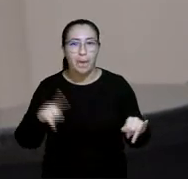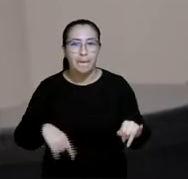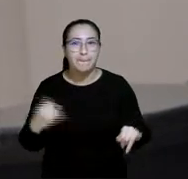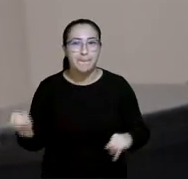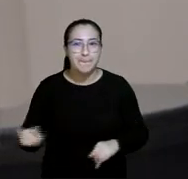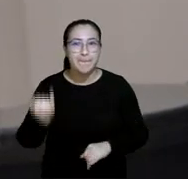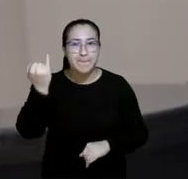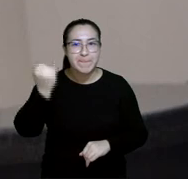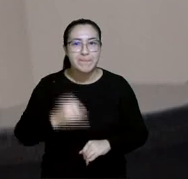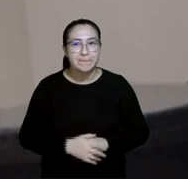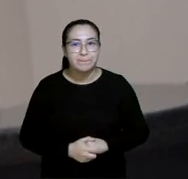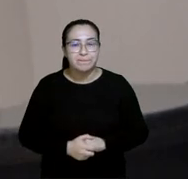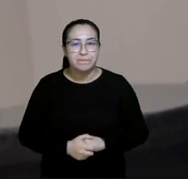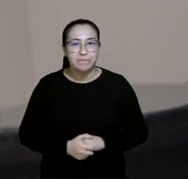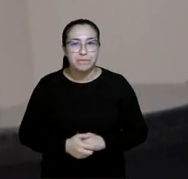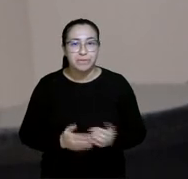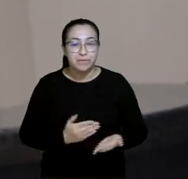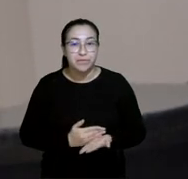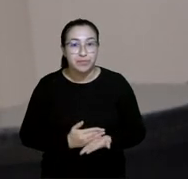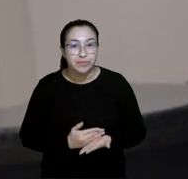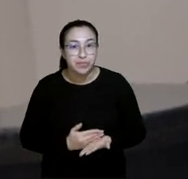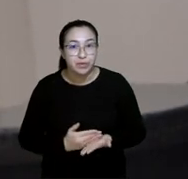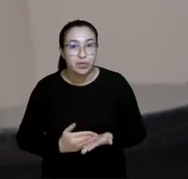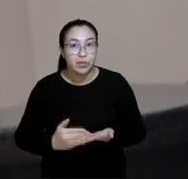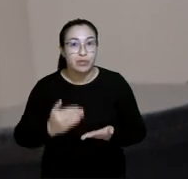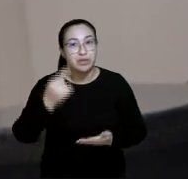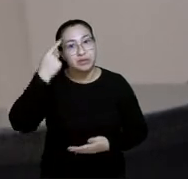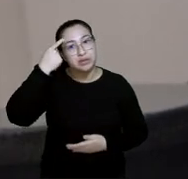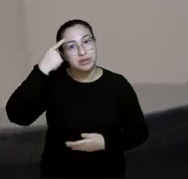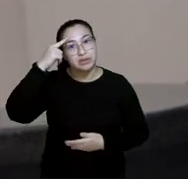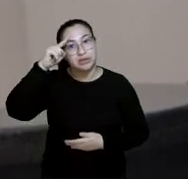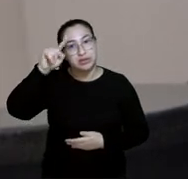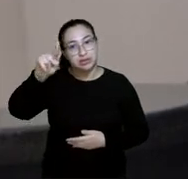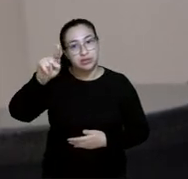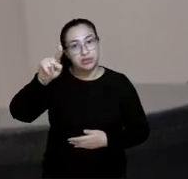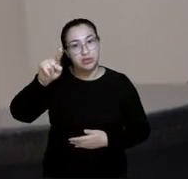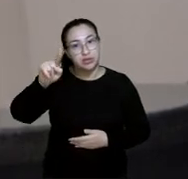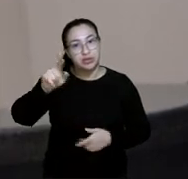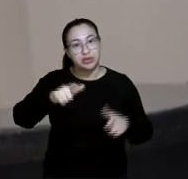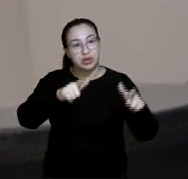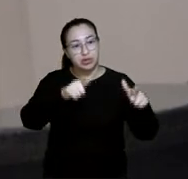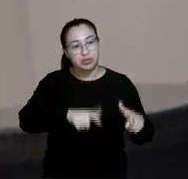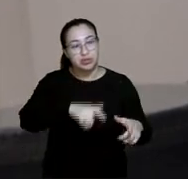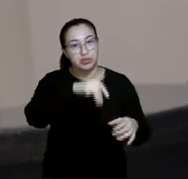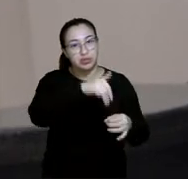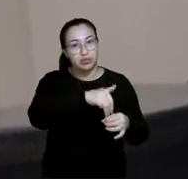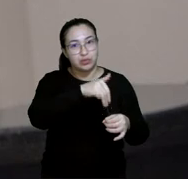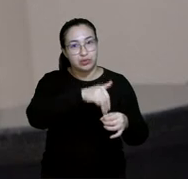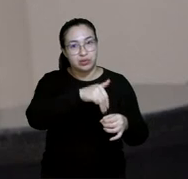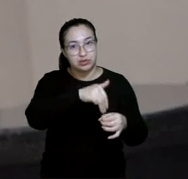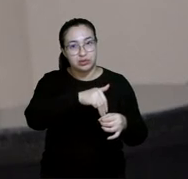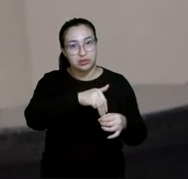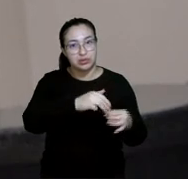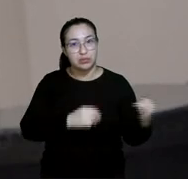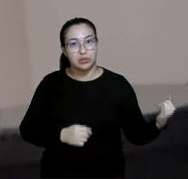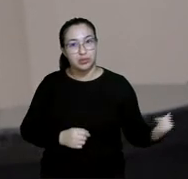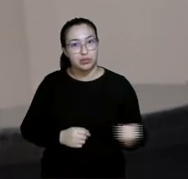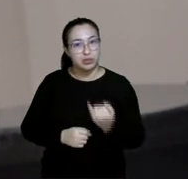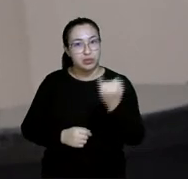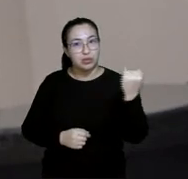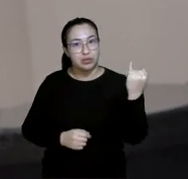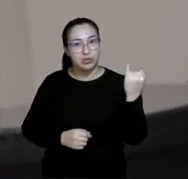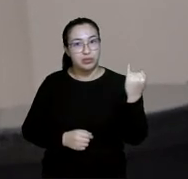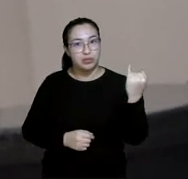ela inicia, vejam bem, no dia em que, numa cidade tão importante do nosso Estado, na